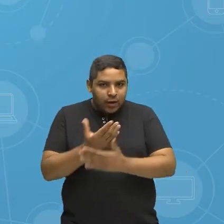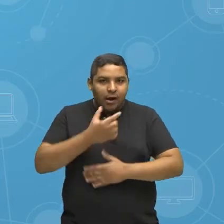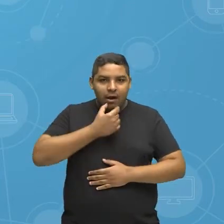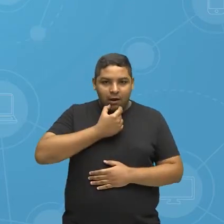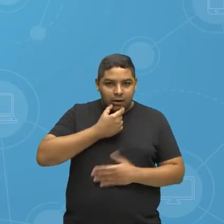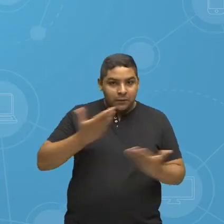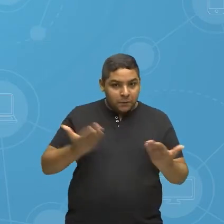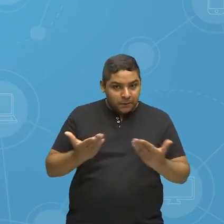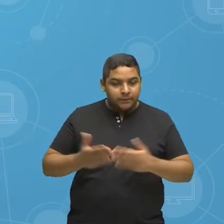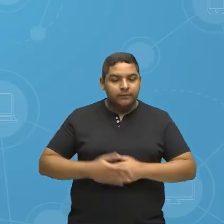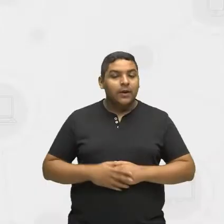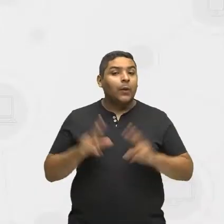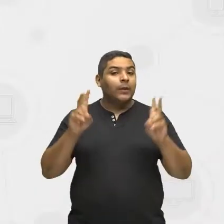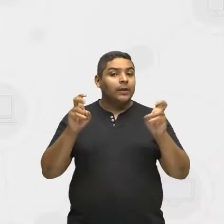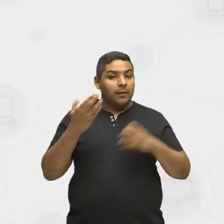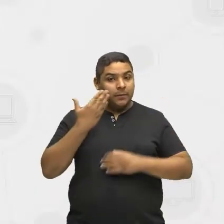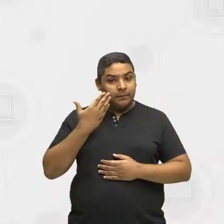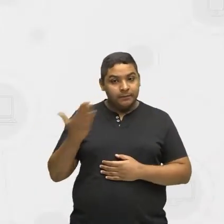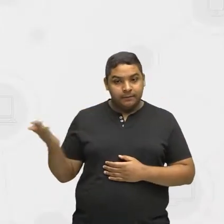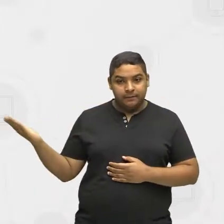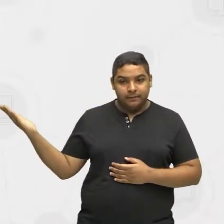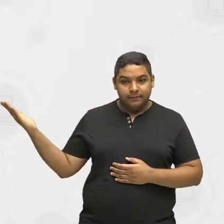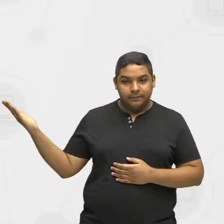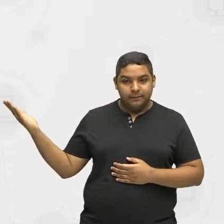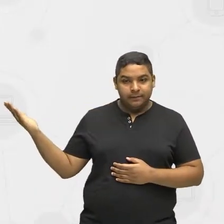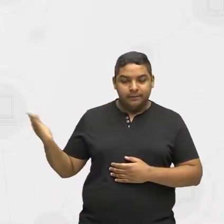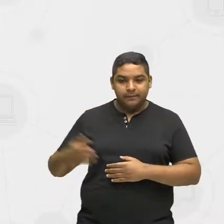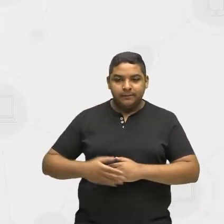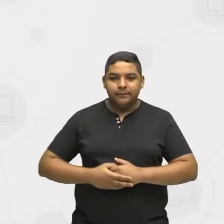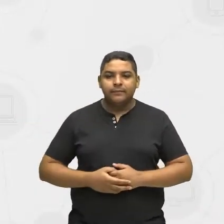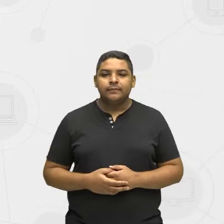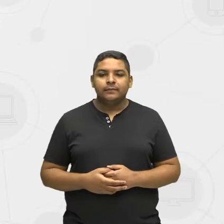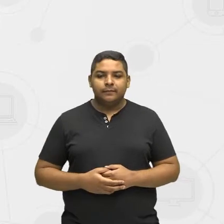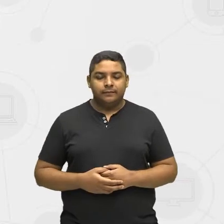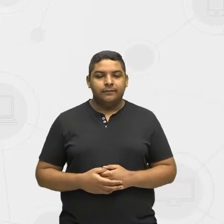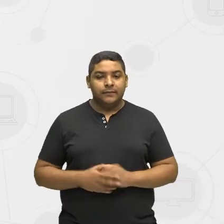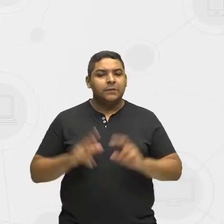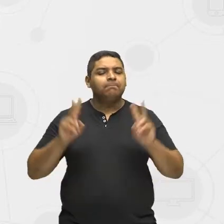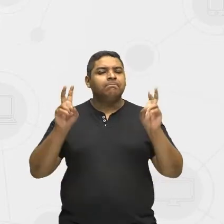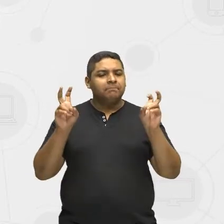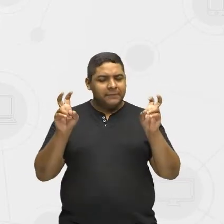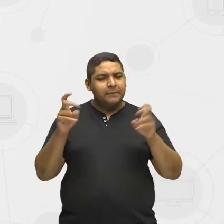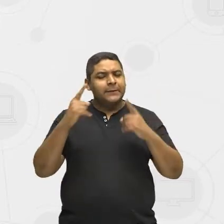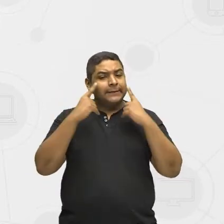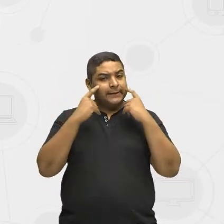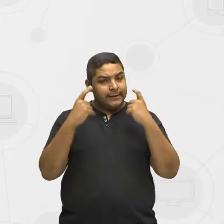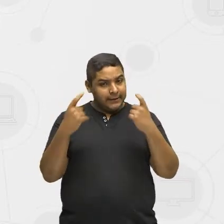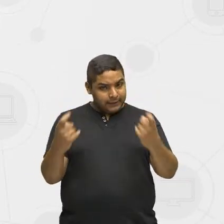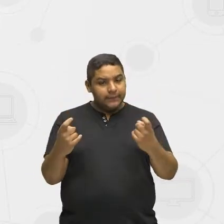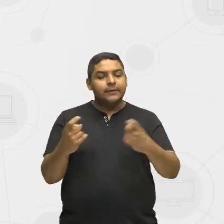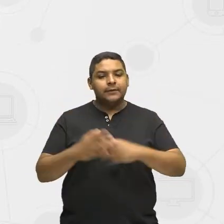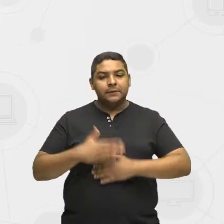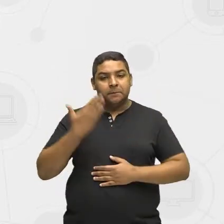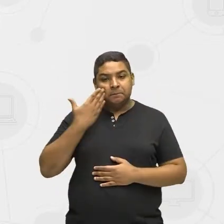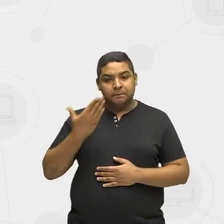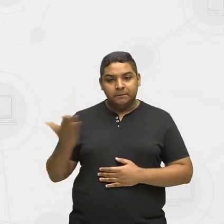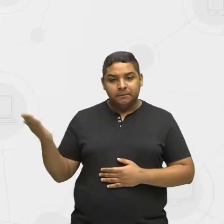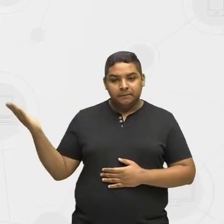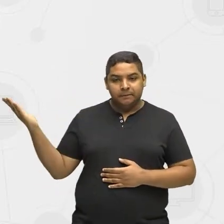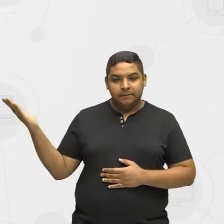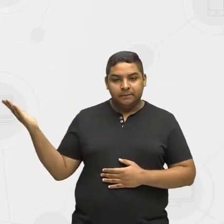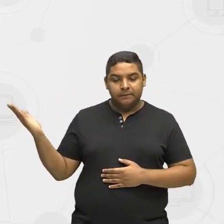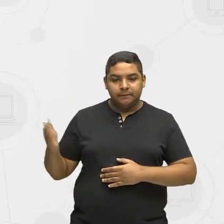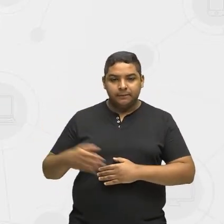agora o assunto da nossa aula de hoje. Vamos dar uma olhada. Olha só que assunto interessante, é o Present